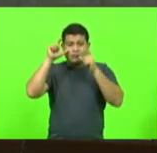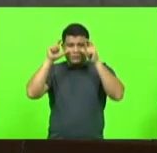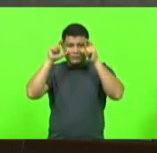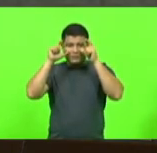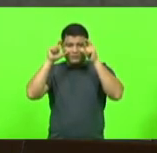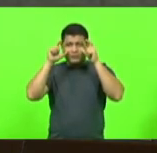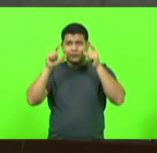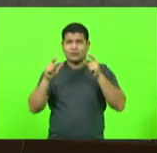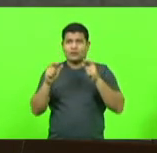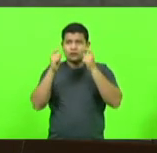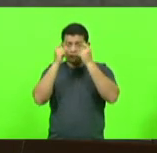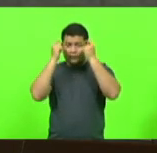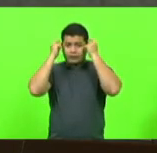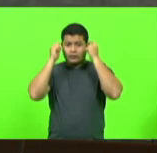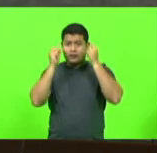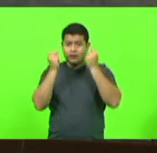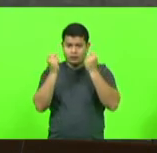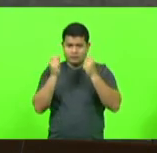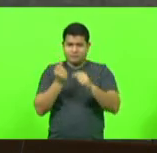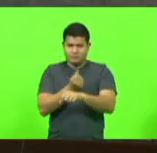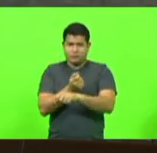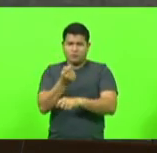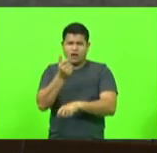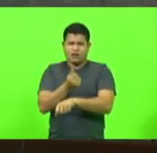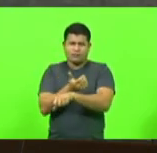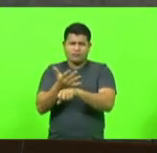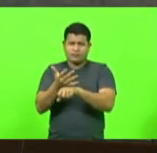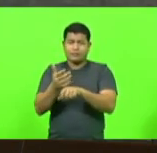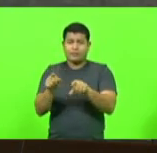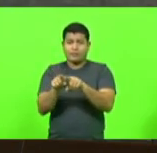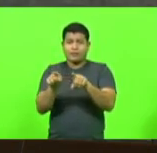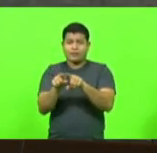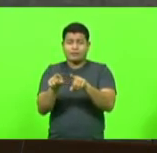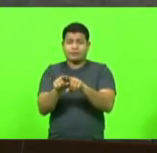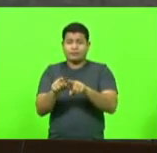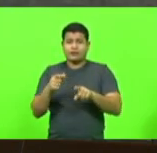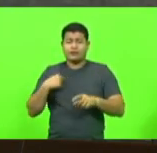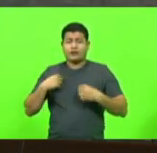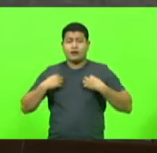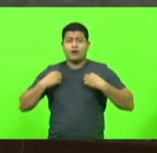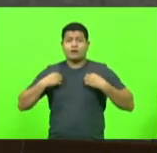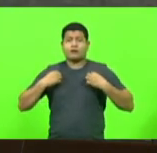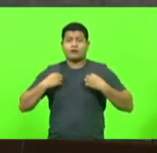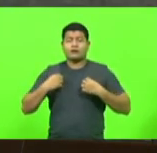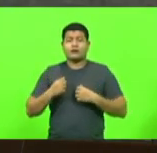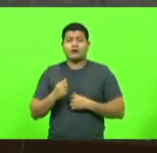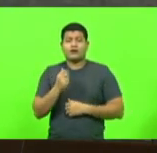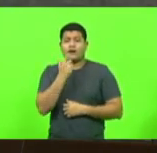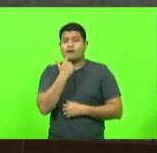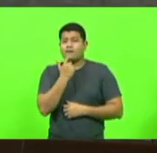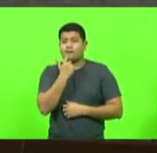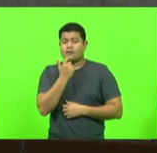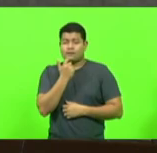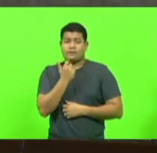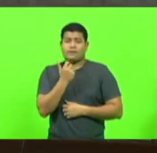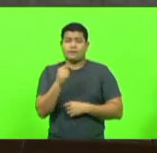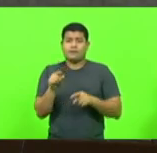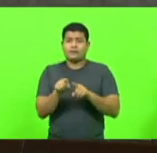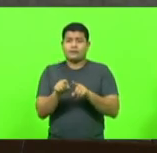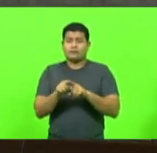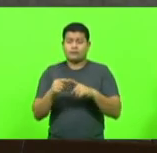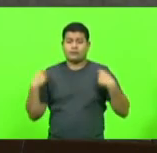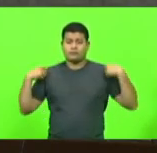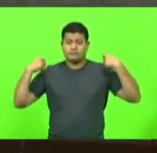armação clara. Estou com uma camiseta vermelha com bola preta, um colar e um